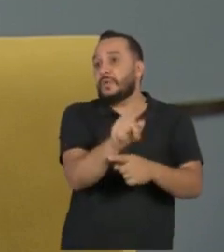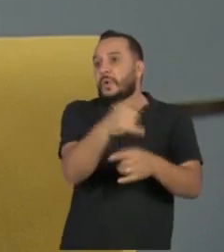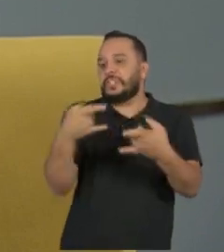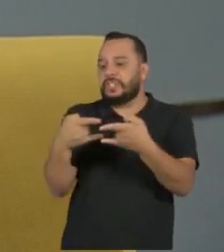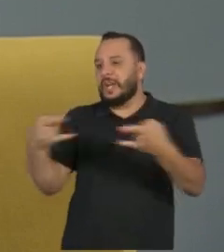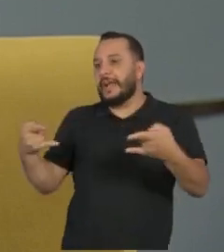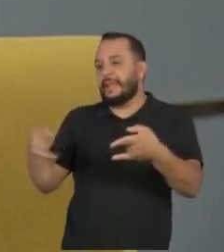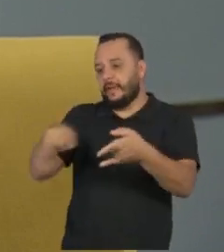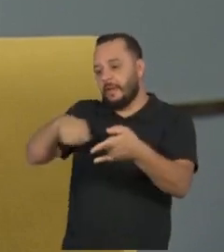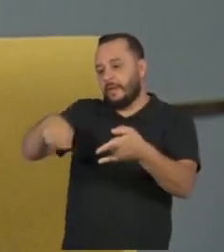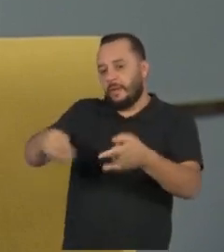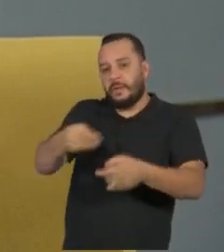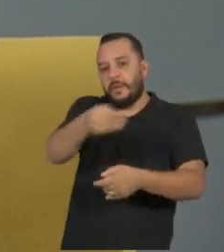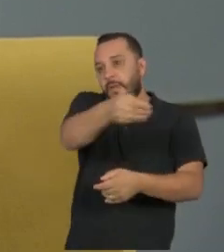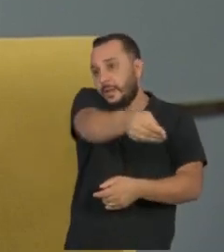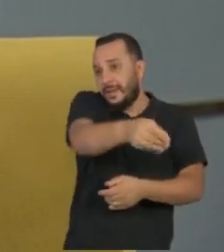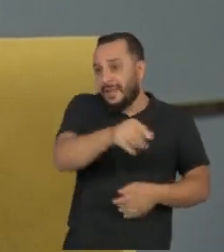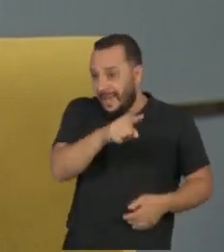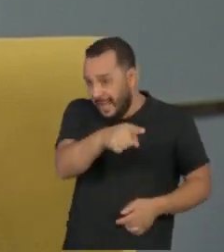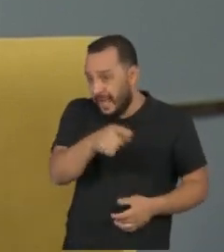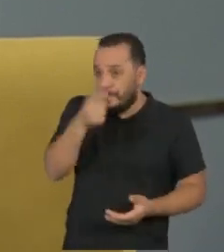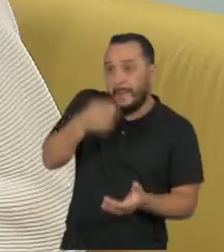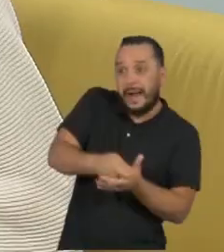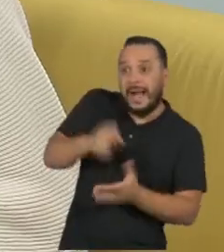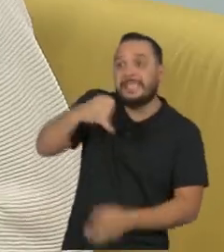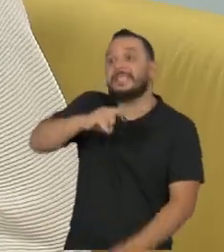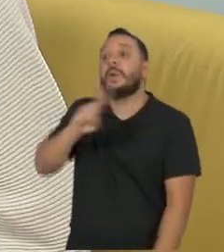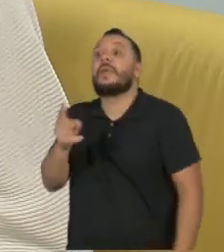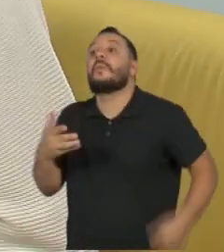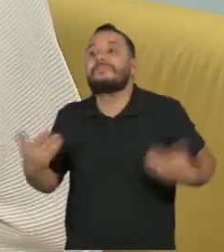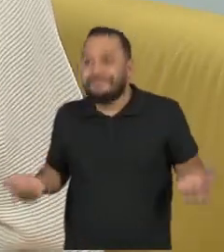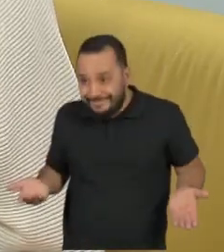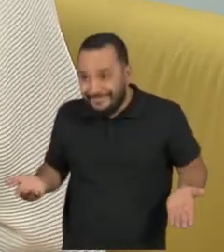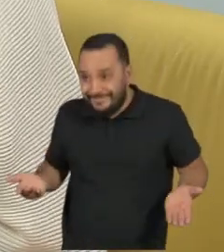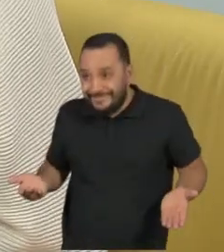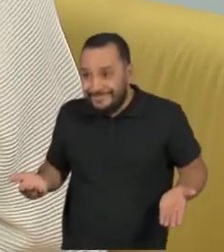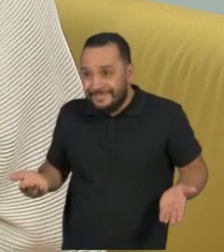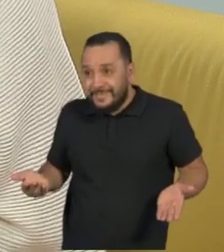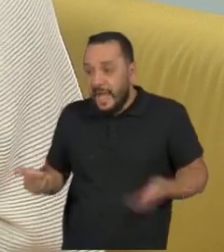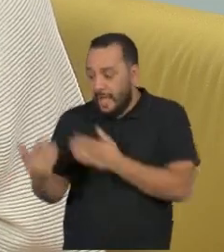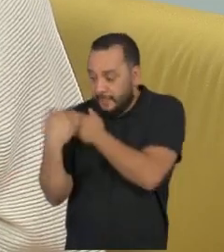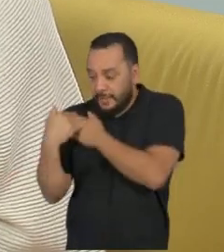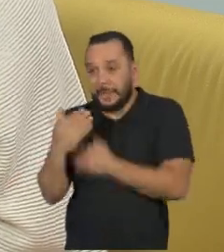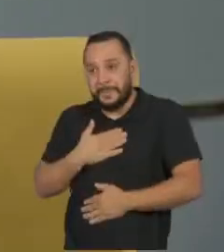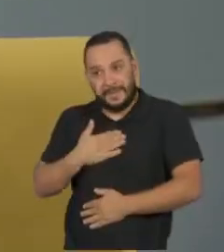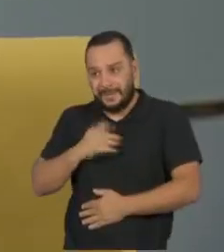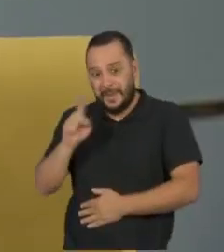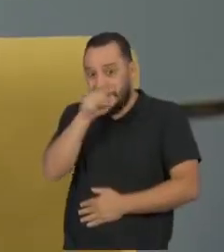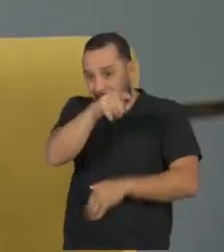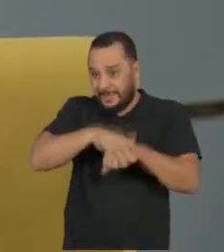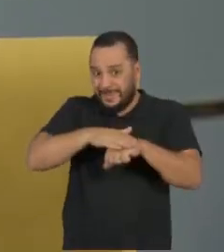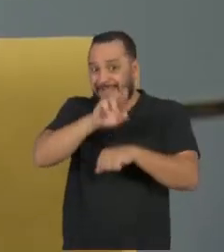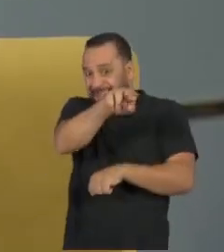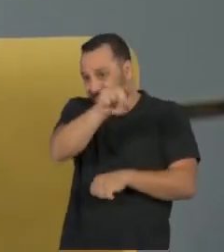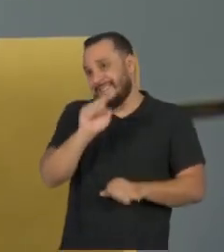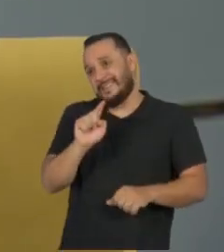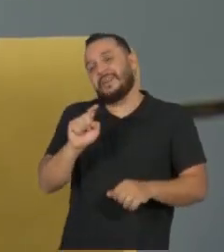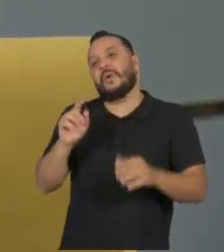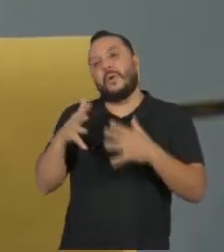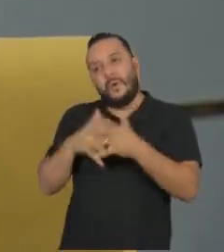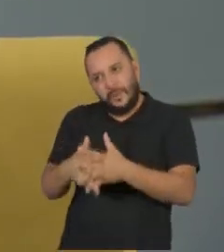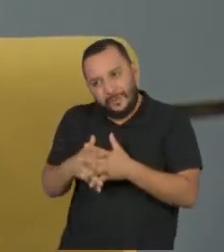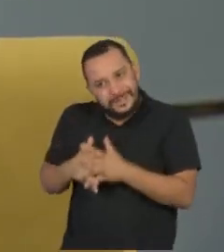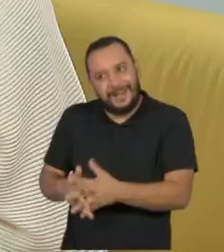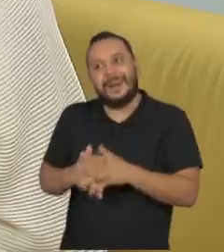crédito, vai pagar ou não. Não está mais, não depende mais de você. É uma situação muito delicada. Aí